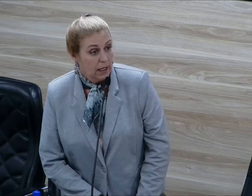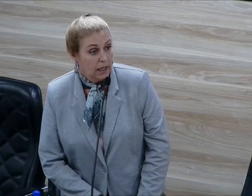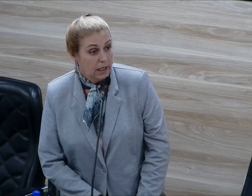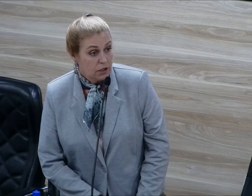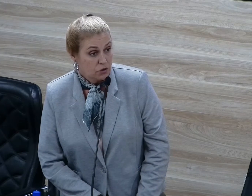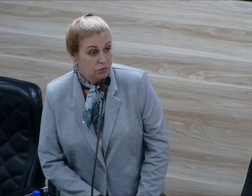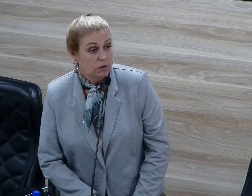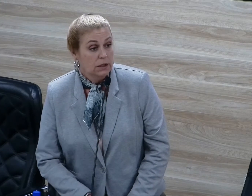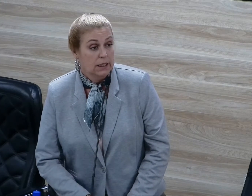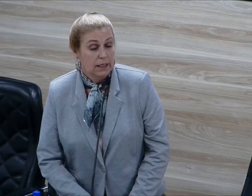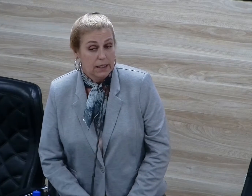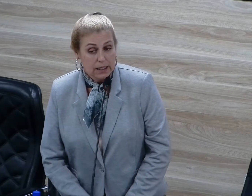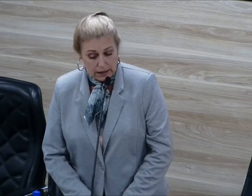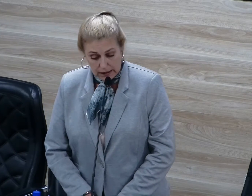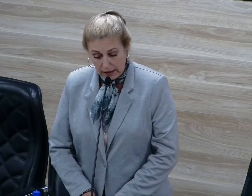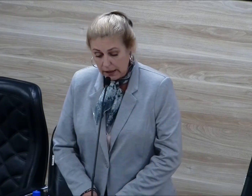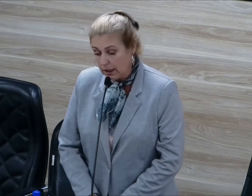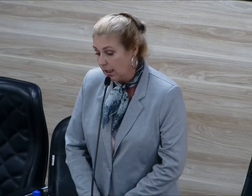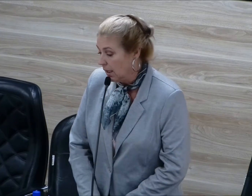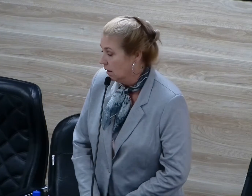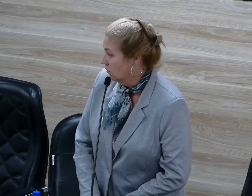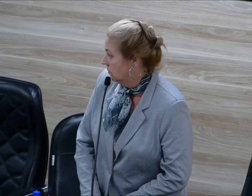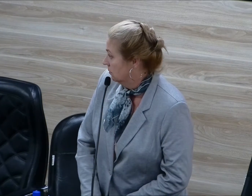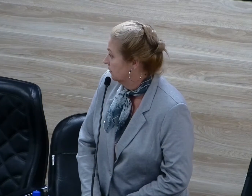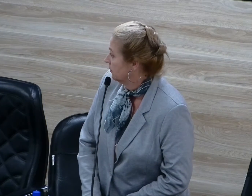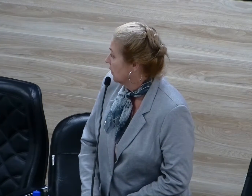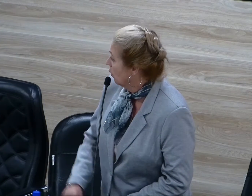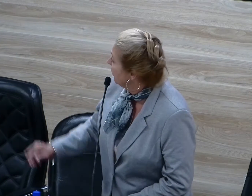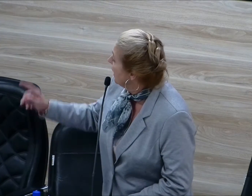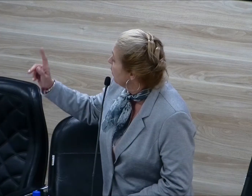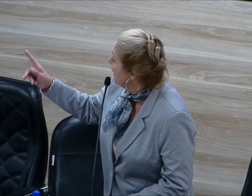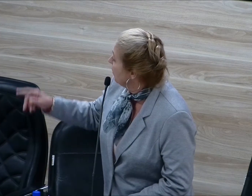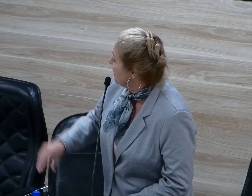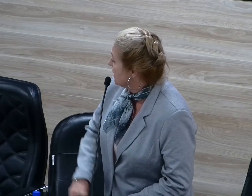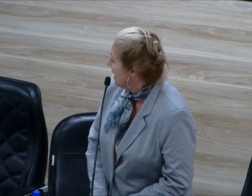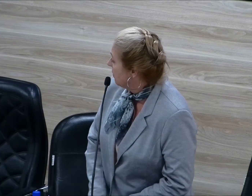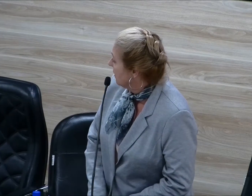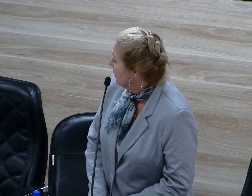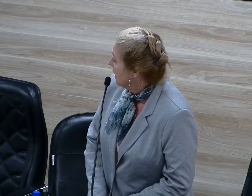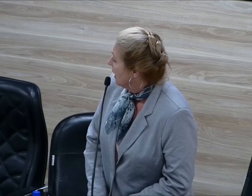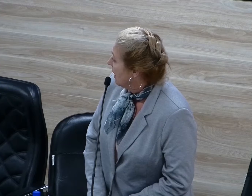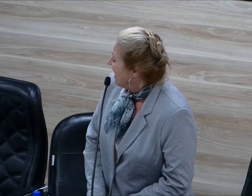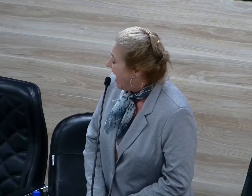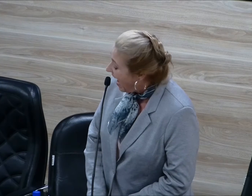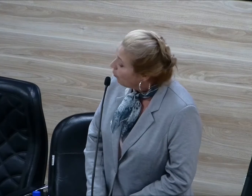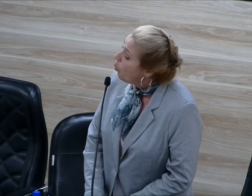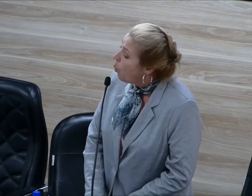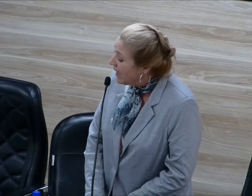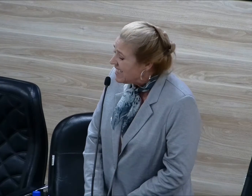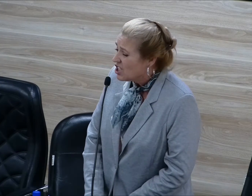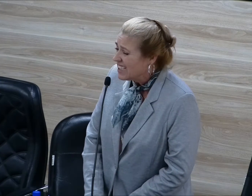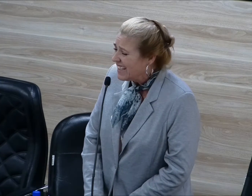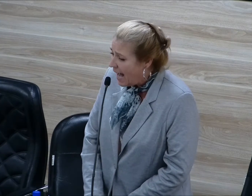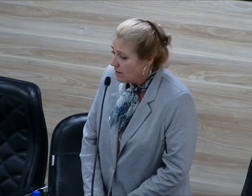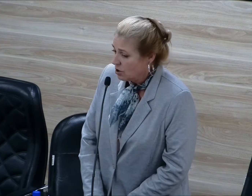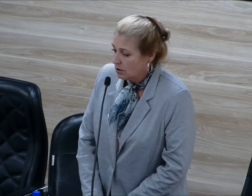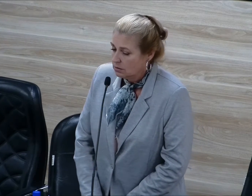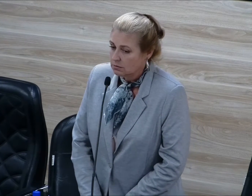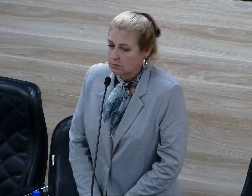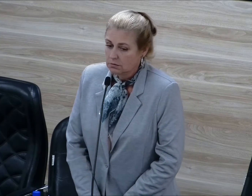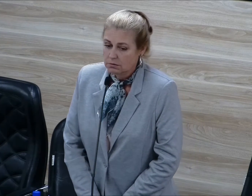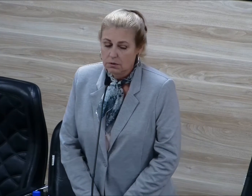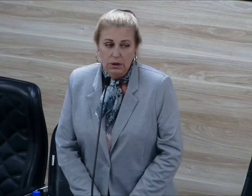coletem lixo e creiam, o vereador Helder sabe, a